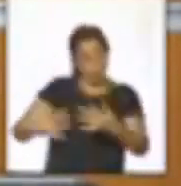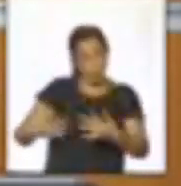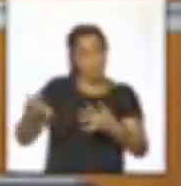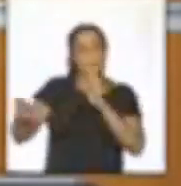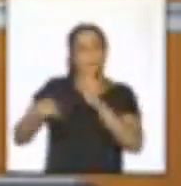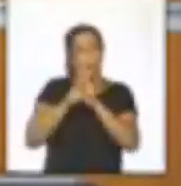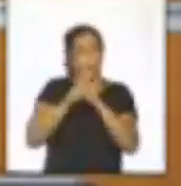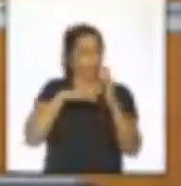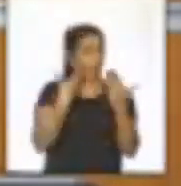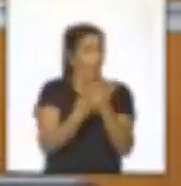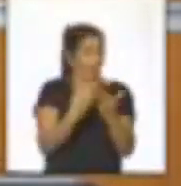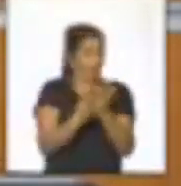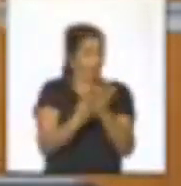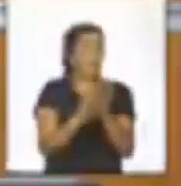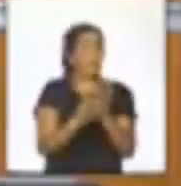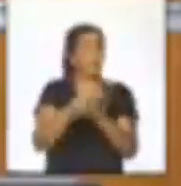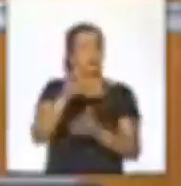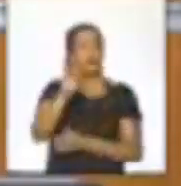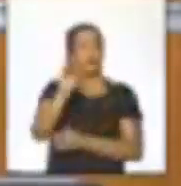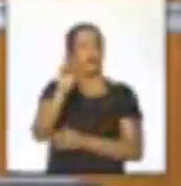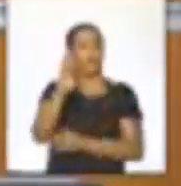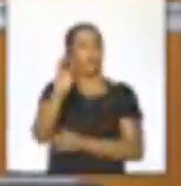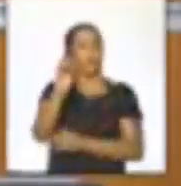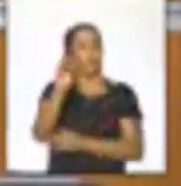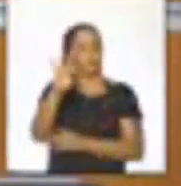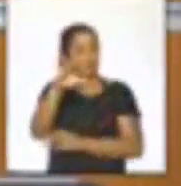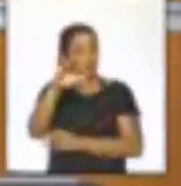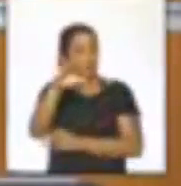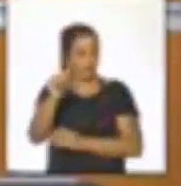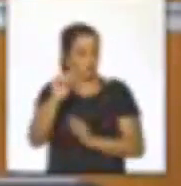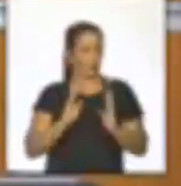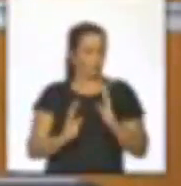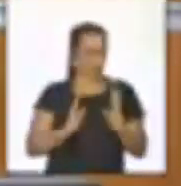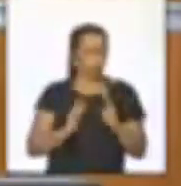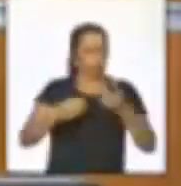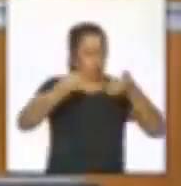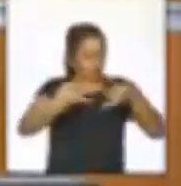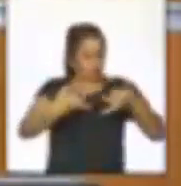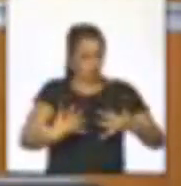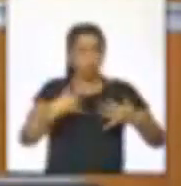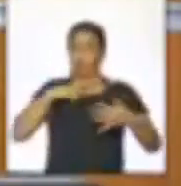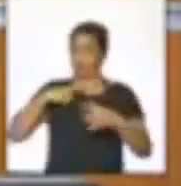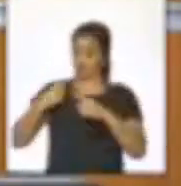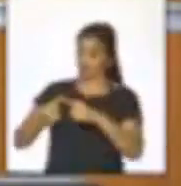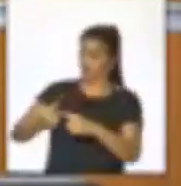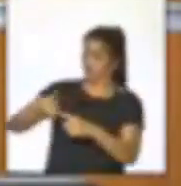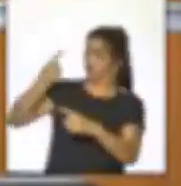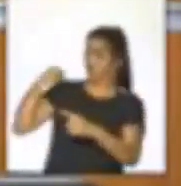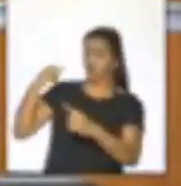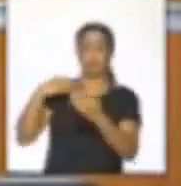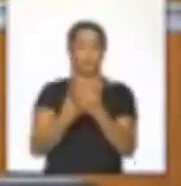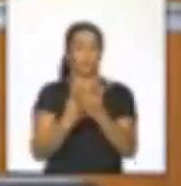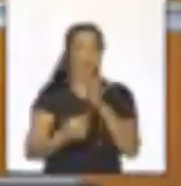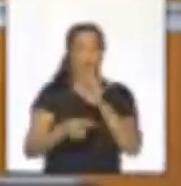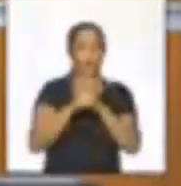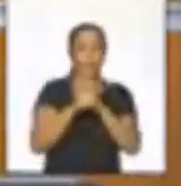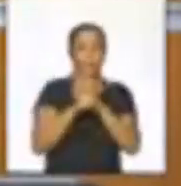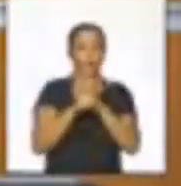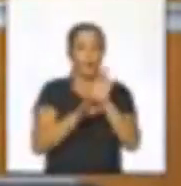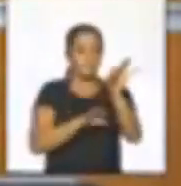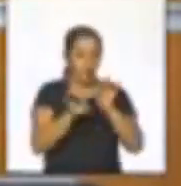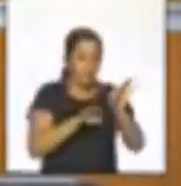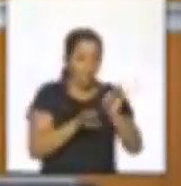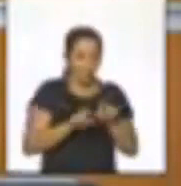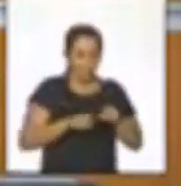robótica dela, eu lembrei na parte da quando eu trabalhava na área de programação de computadores. Então, quando você quer programar